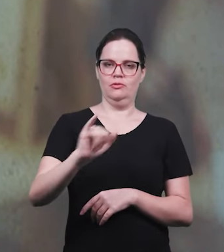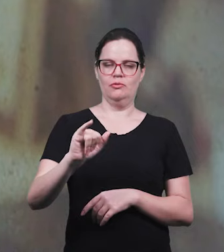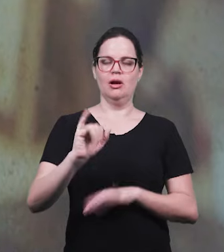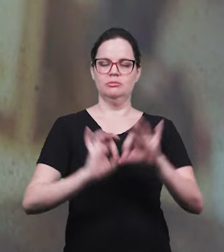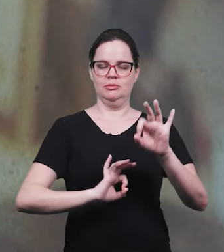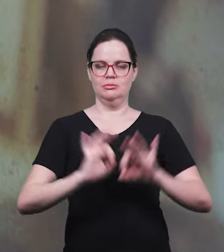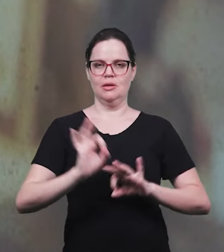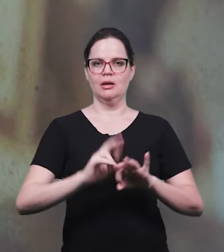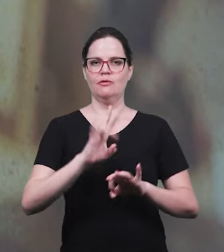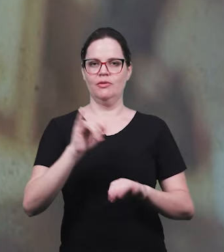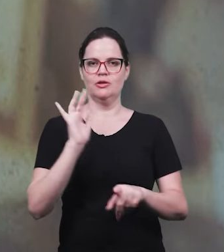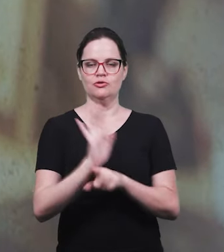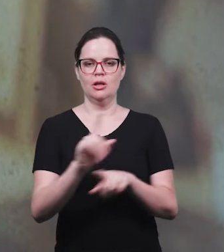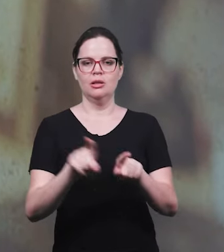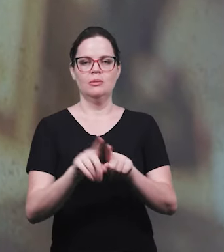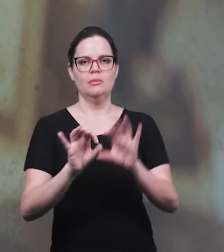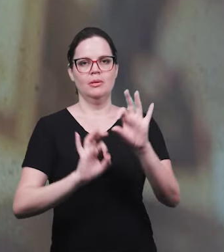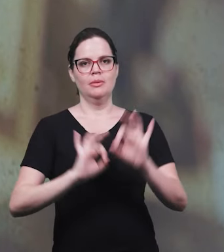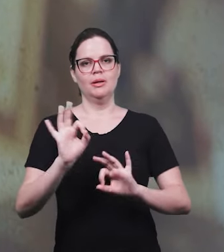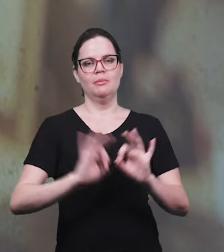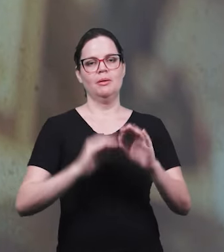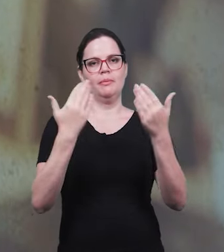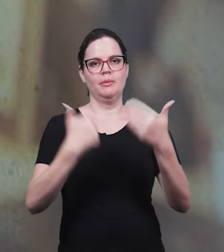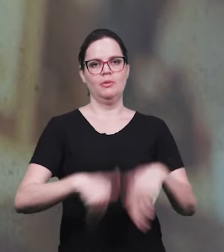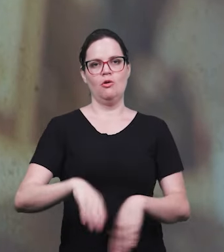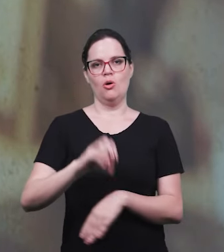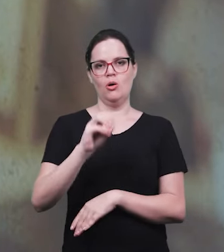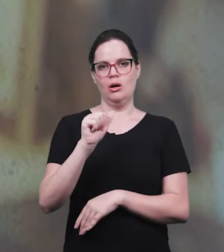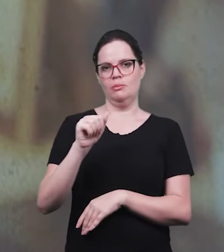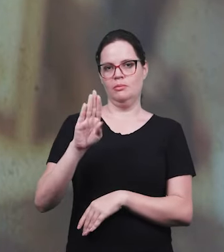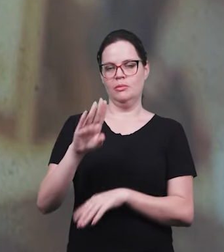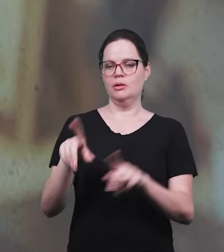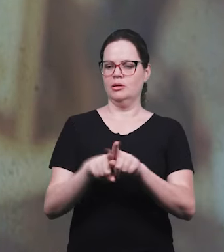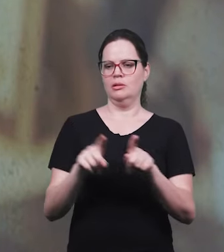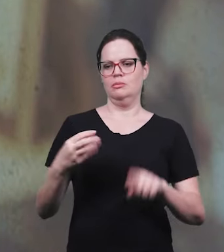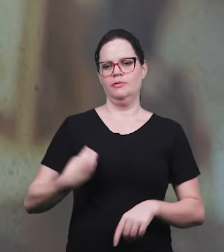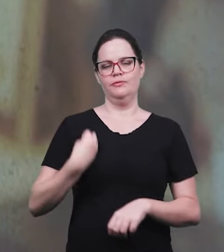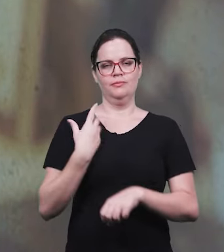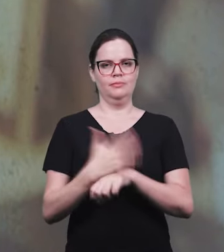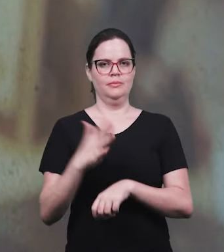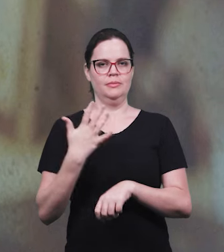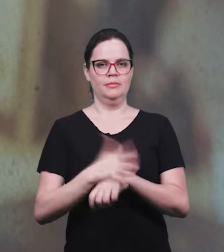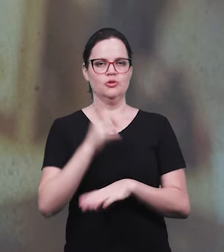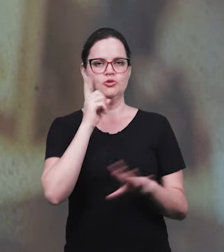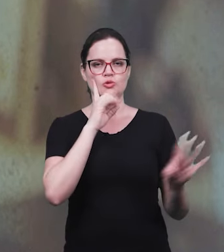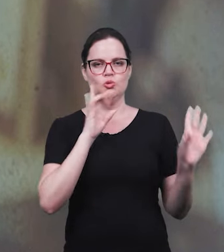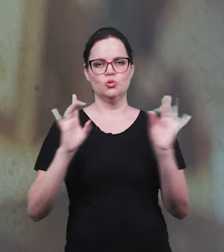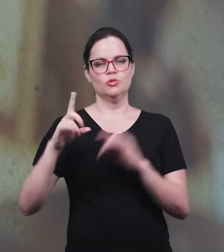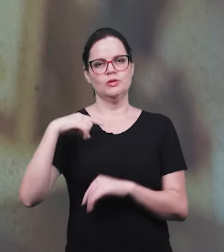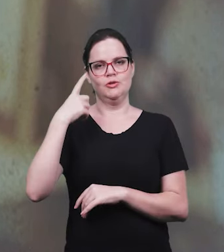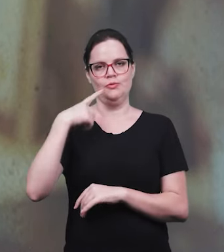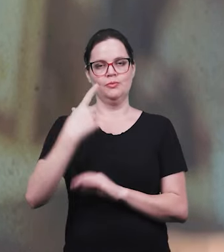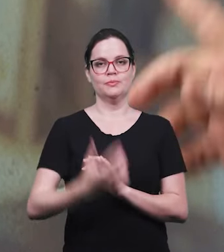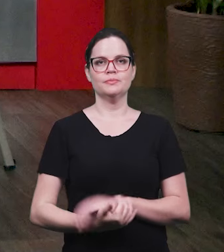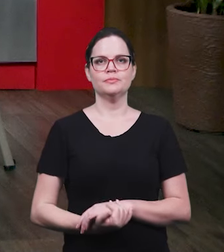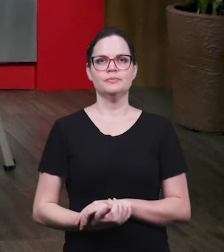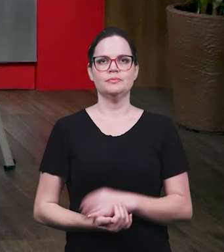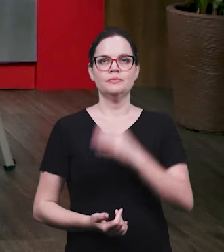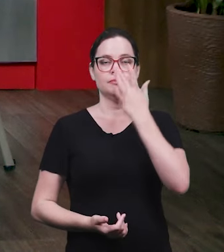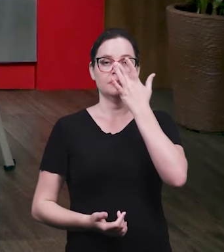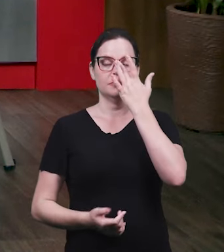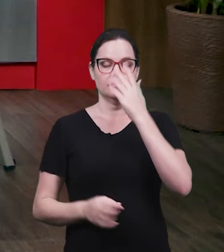para a OAB, Ordem dos Advogados do Brasil, e também para a vida prática do advogado. E